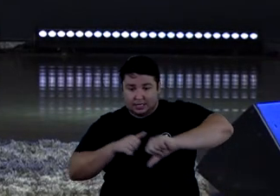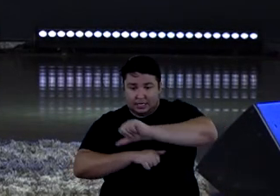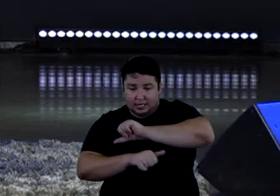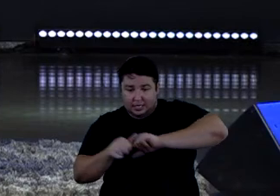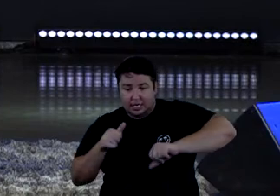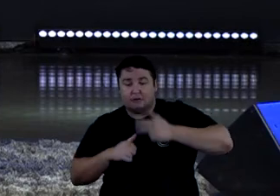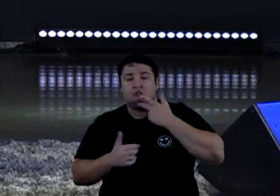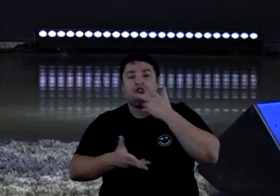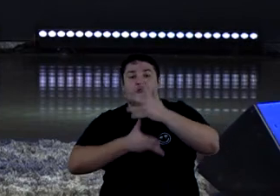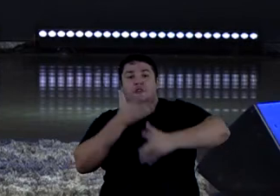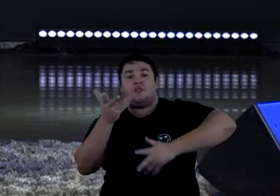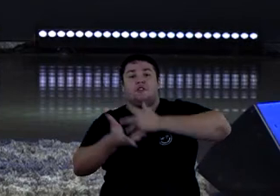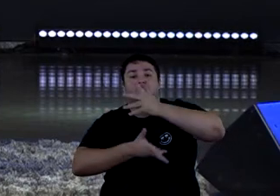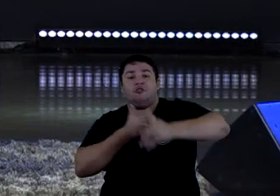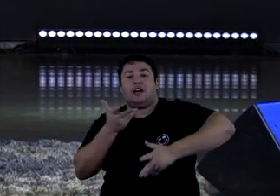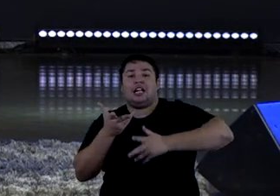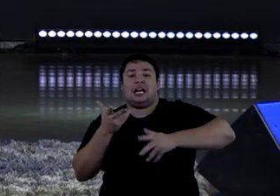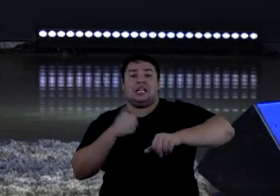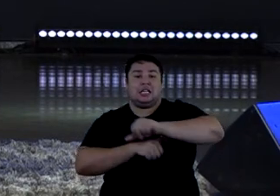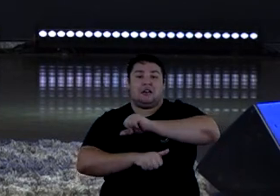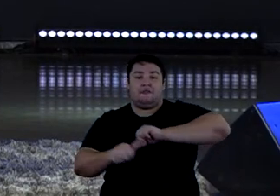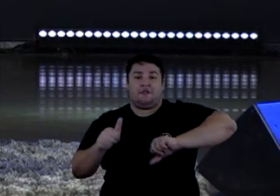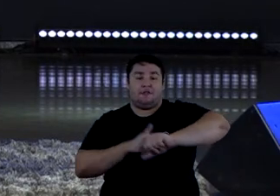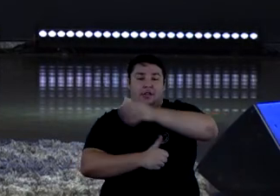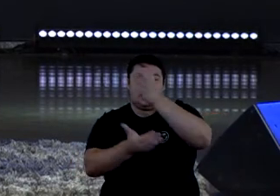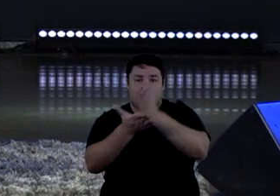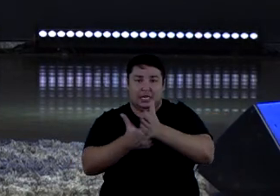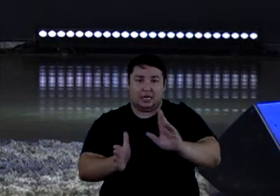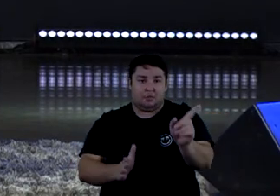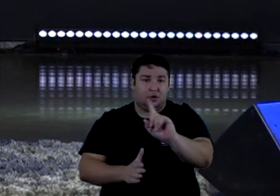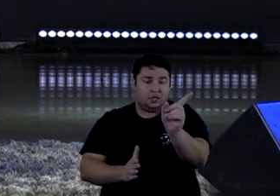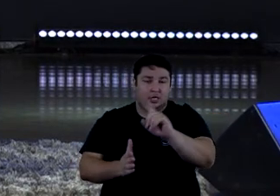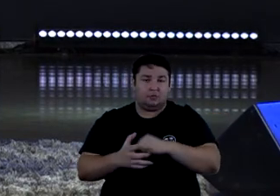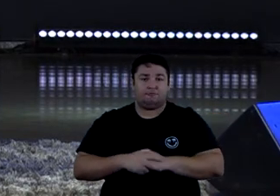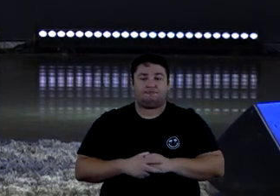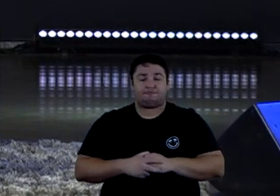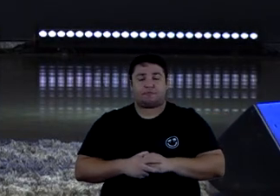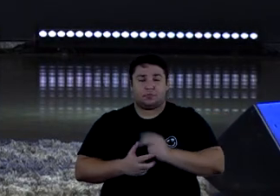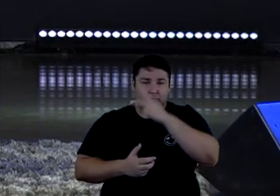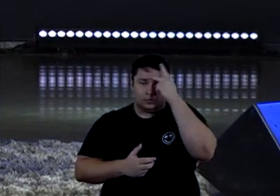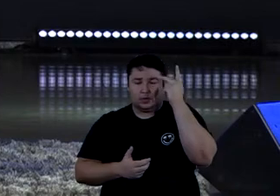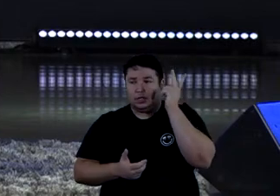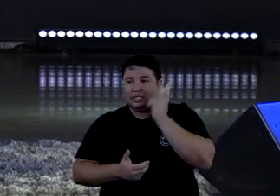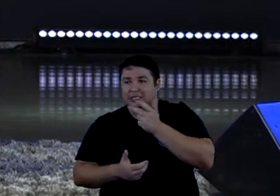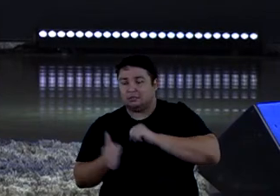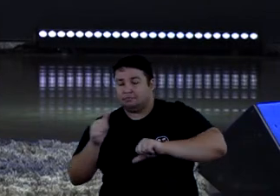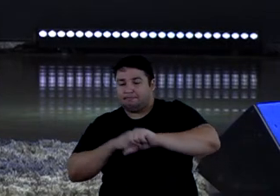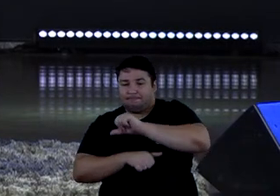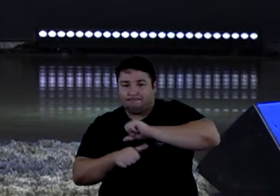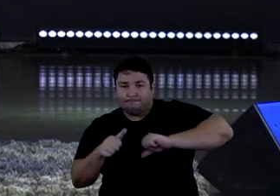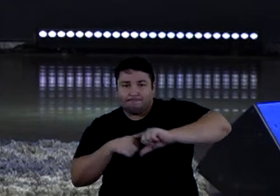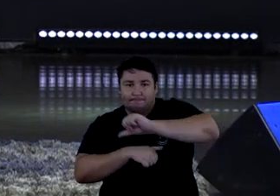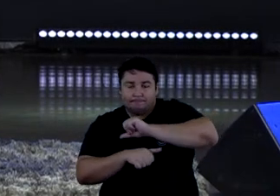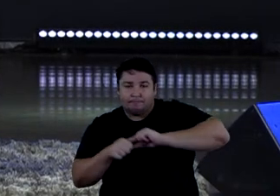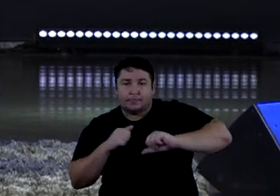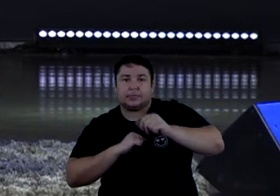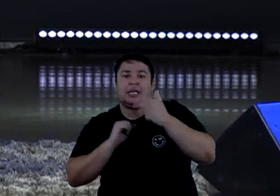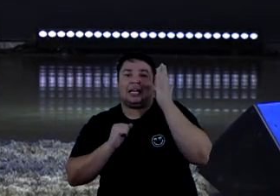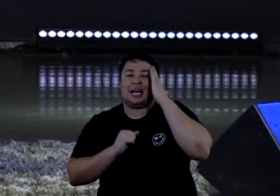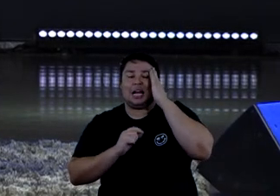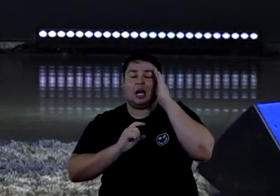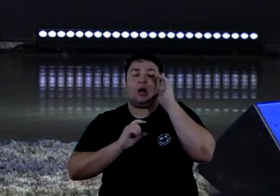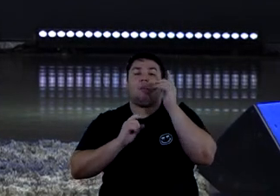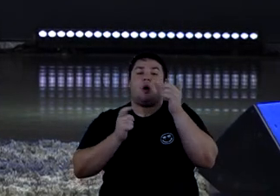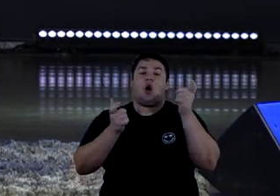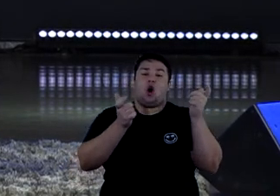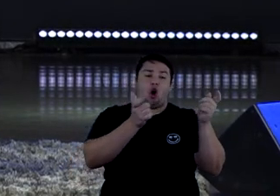vou dizer transformada, porque a transformação não acabou. Uma pessoa que está em transformação, ela sabe de onde